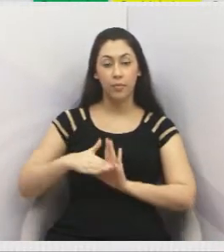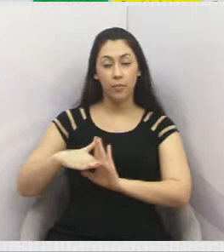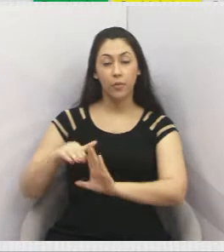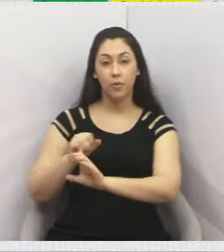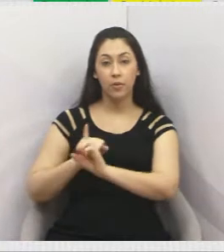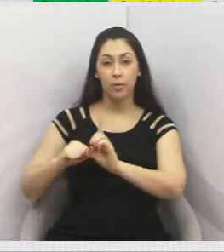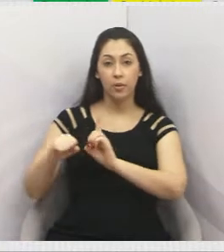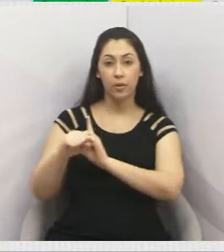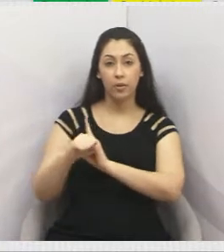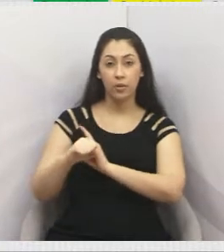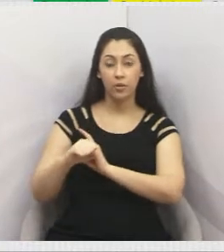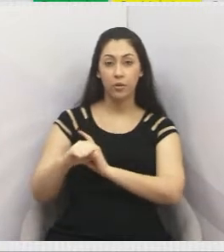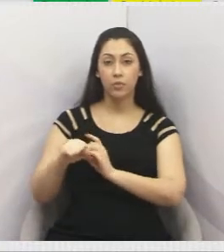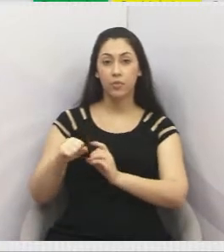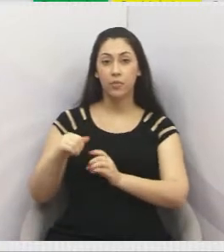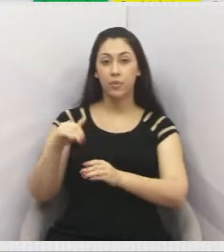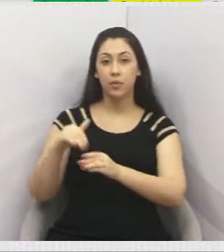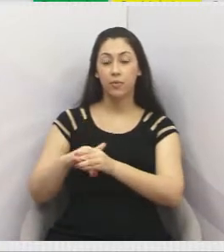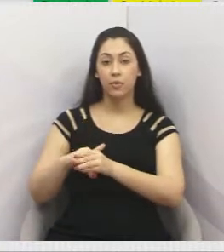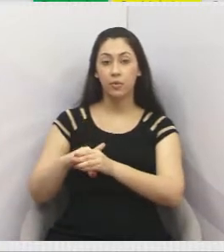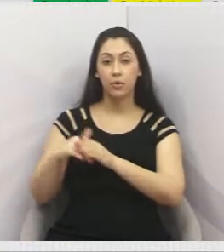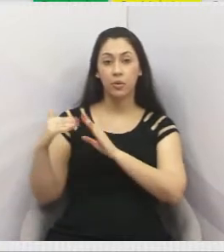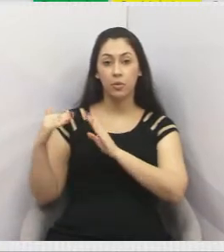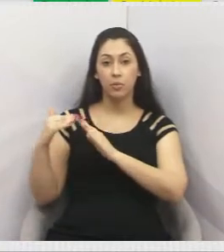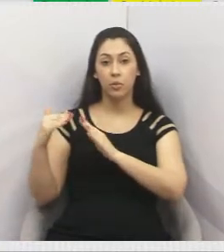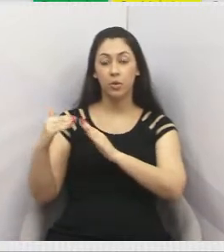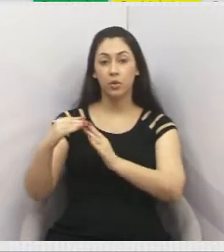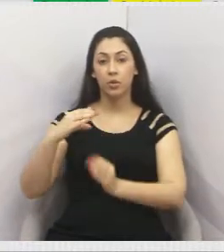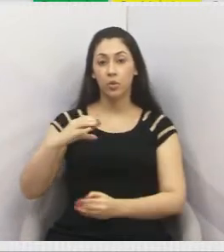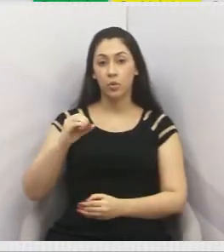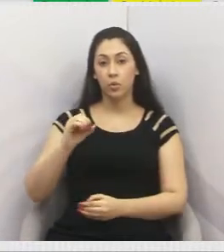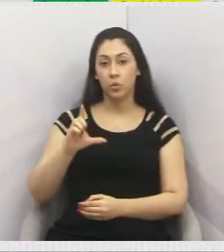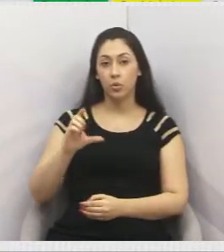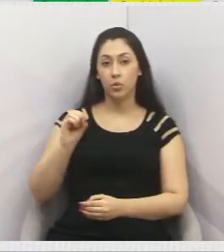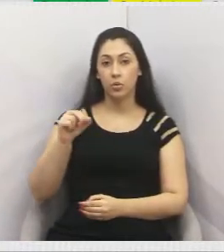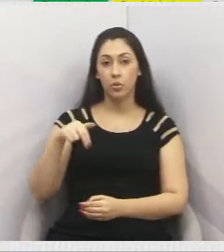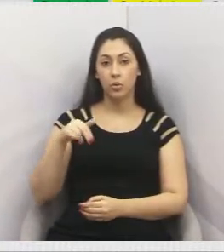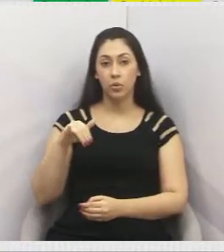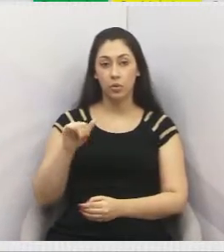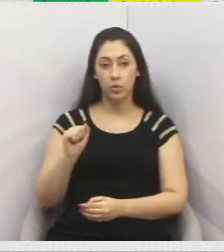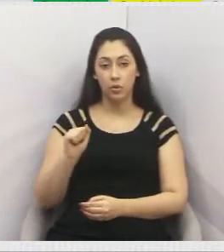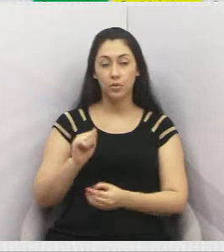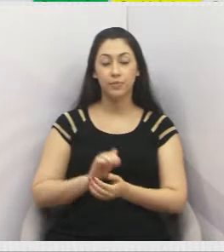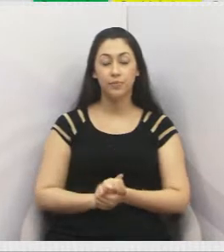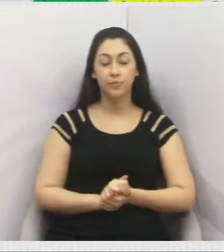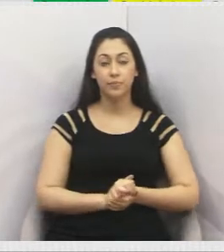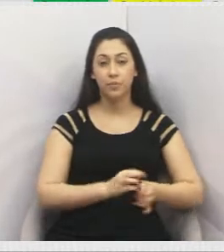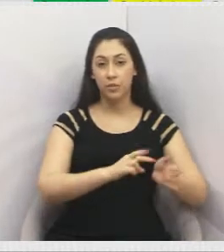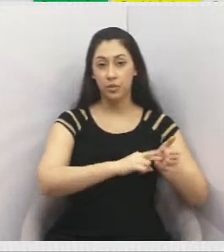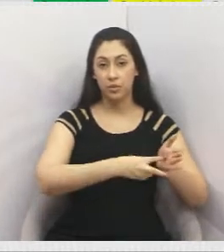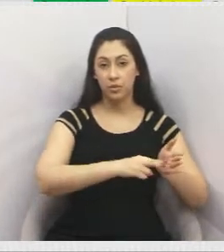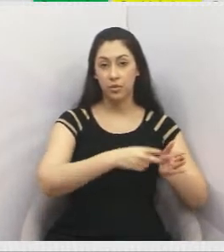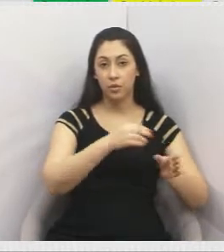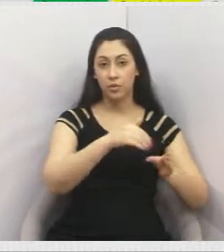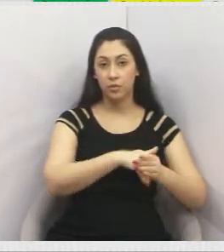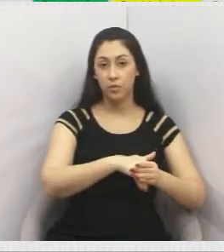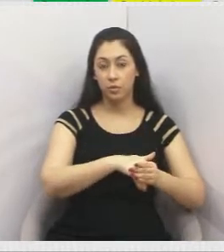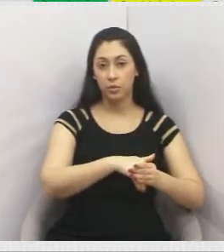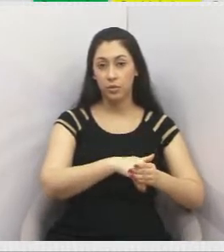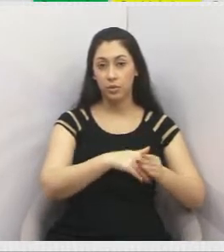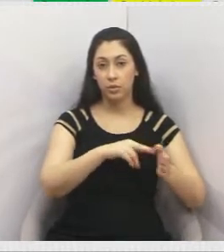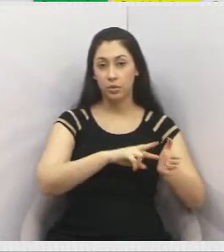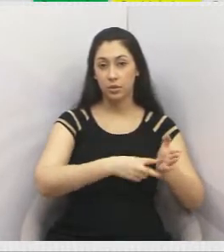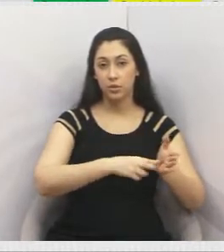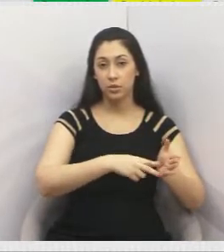Movimentos populares, Associação dos Moradores do Jardim Colônia, entidades de classe sindical, Sindicato